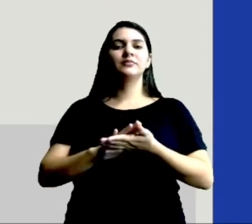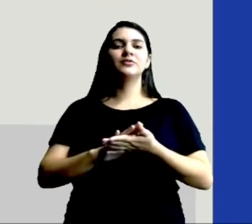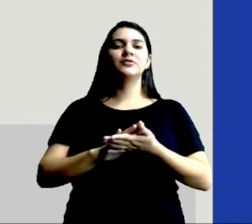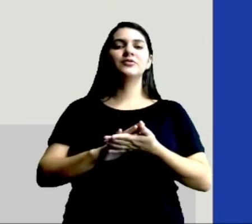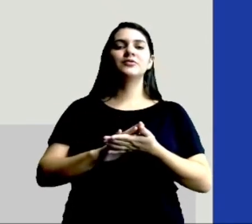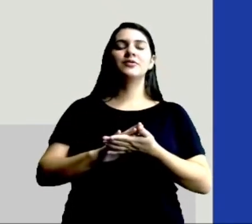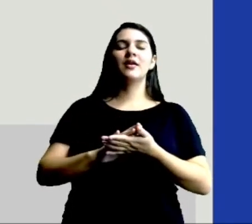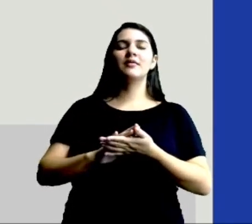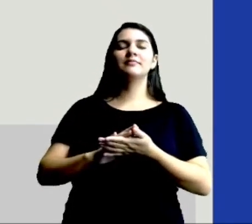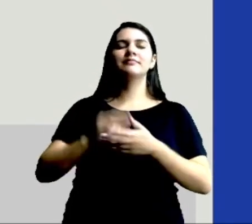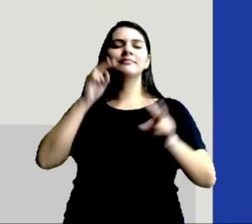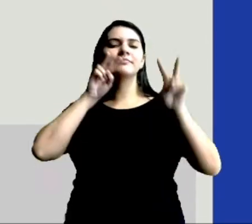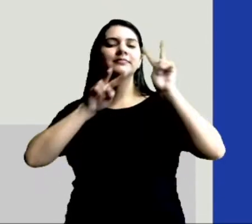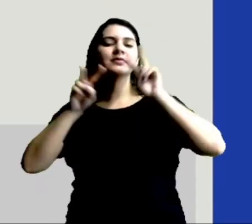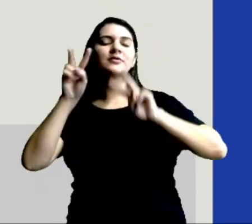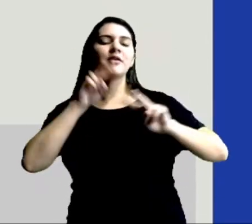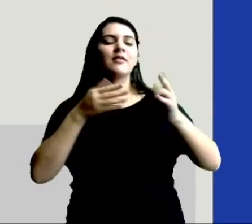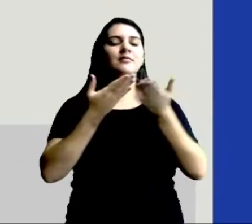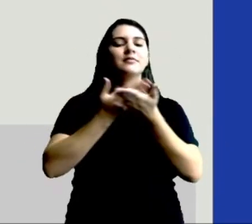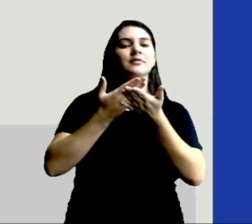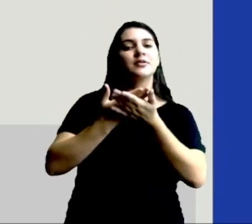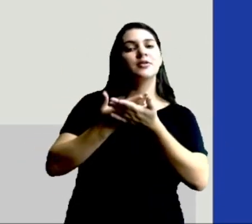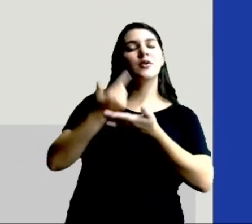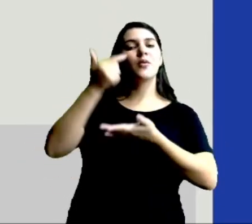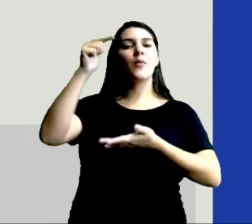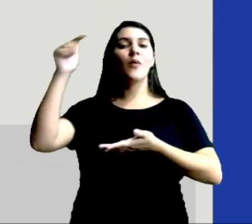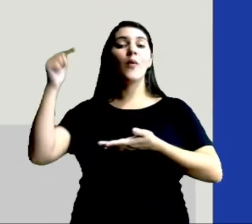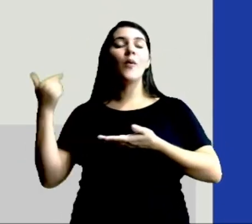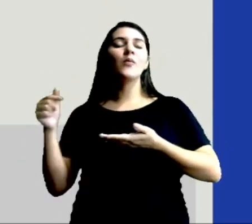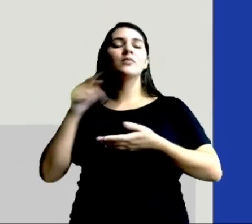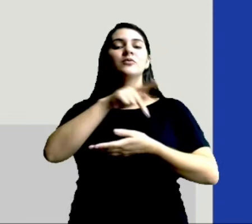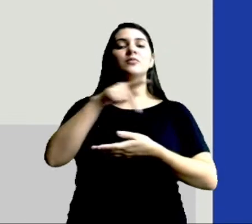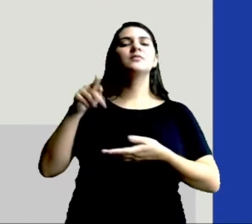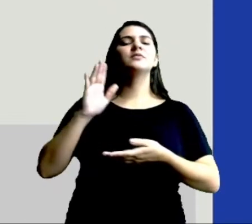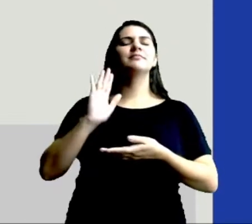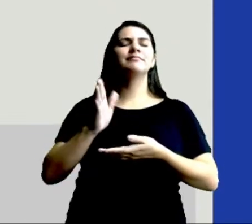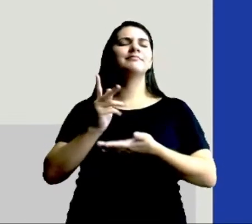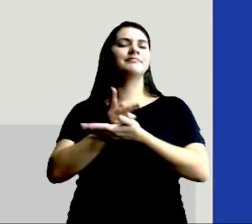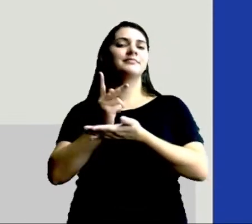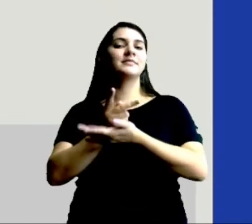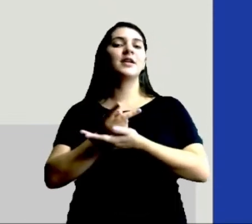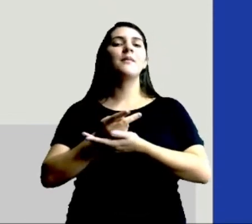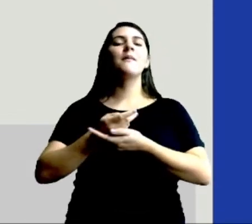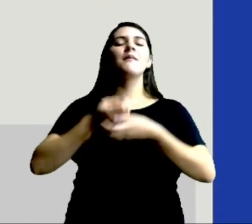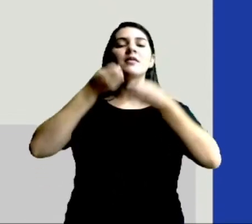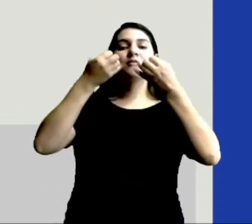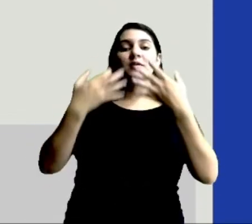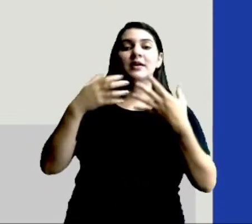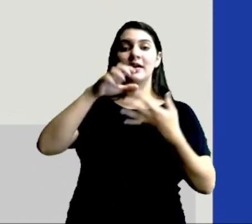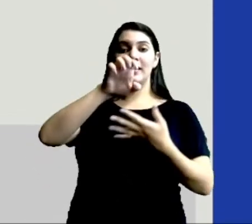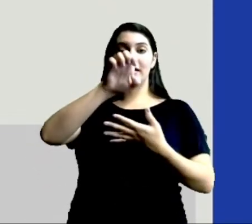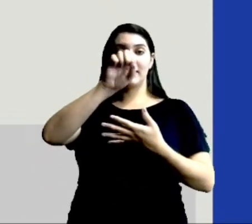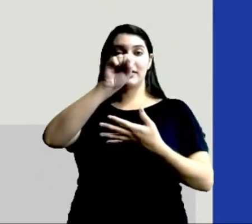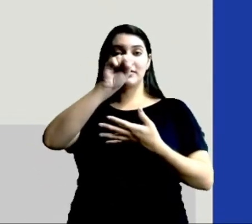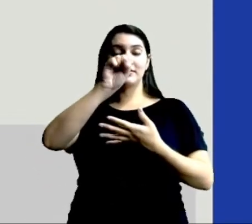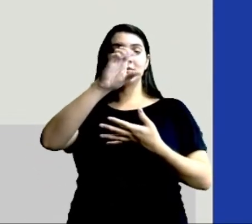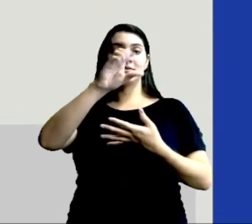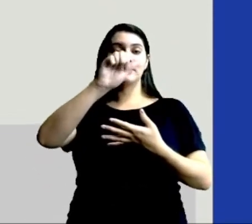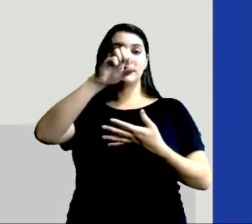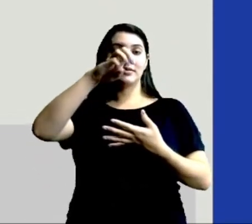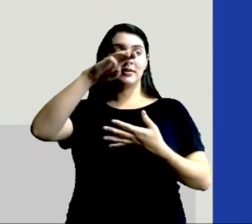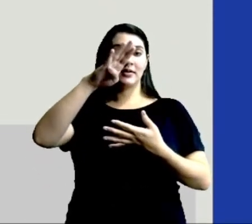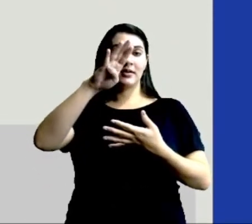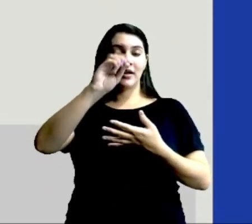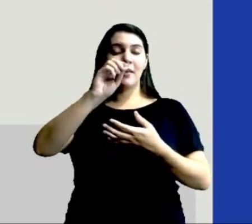citou isso em sala de aula, outros professores já em outras séries a gente sempre fala. Escambo é uma questão de troca, tá? Quando a